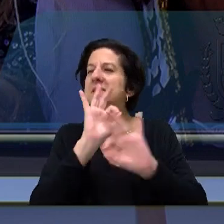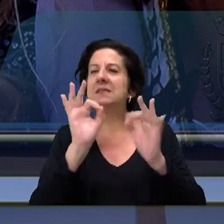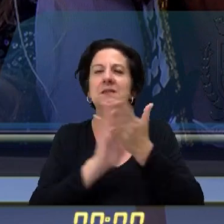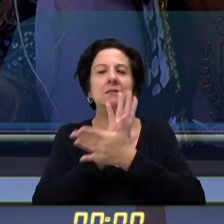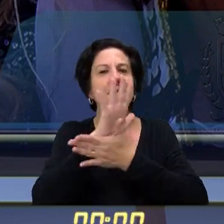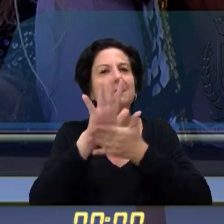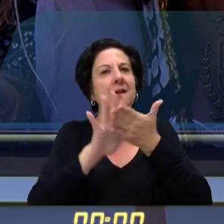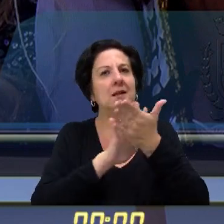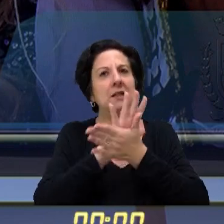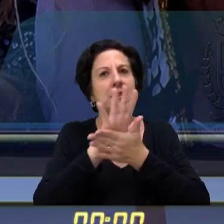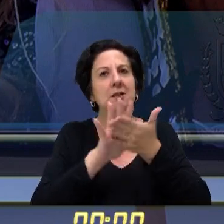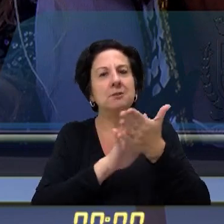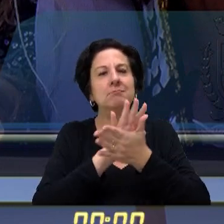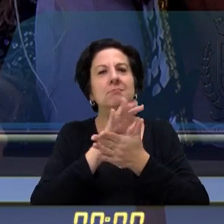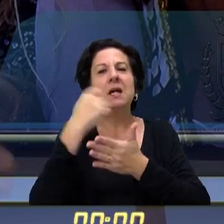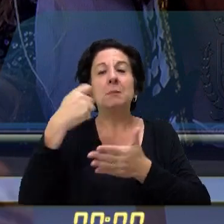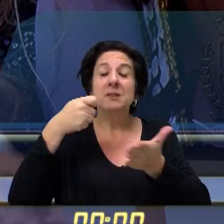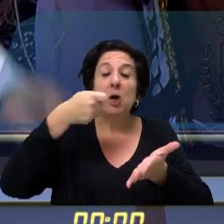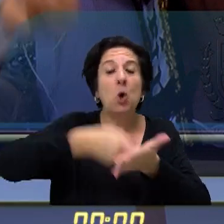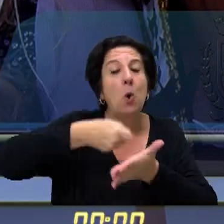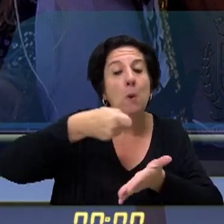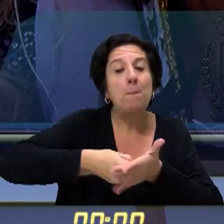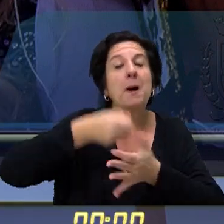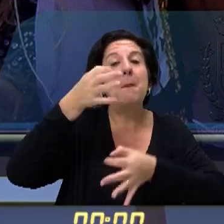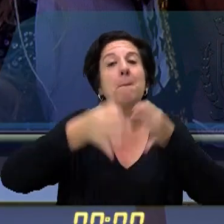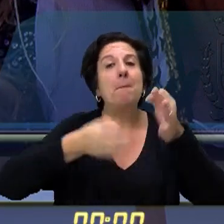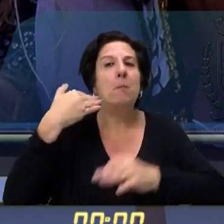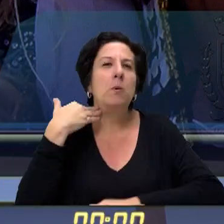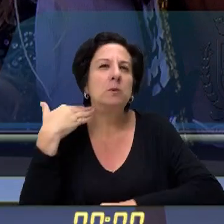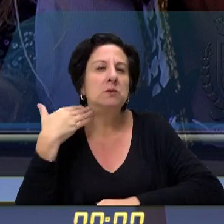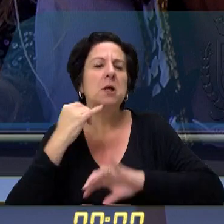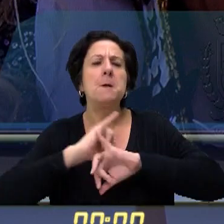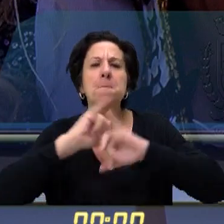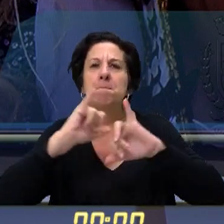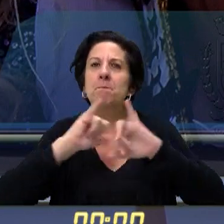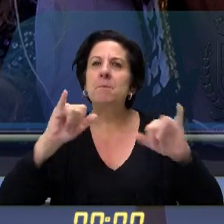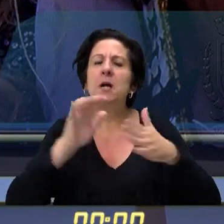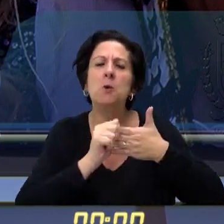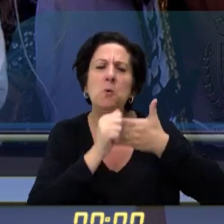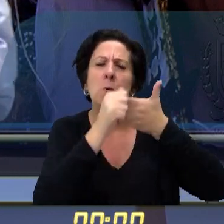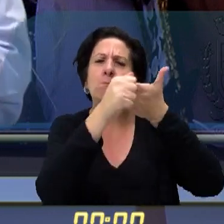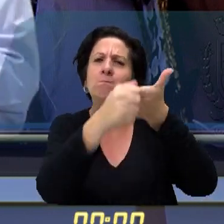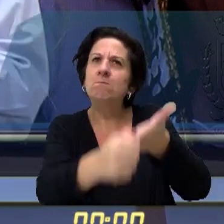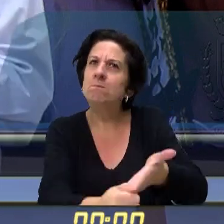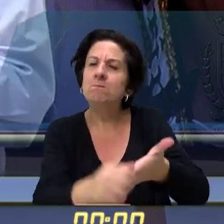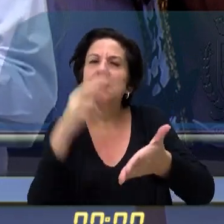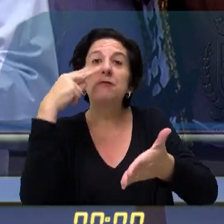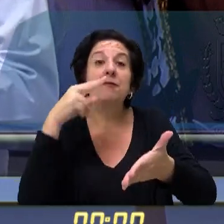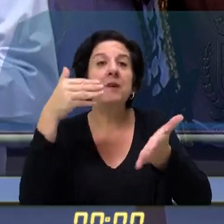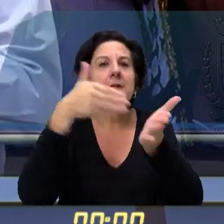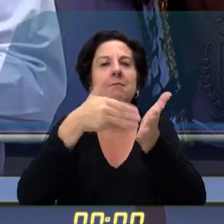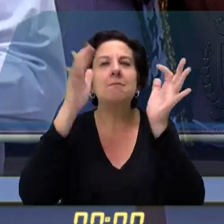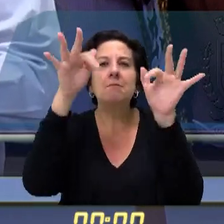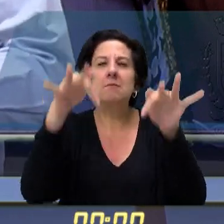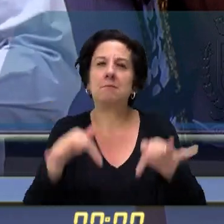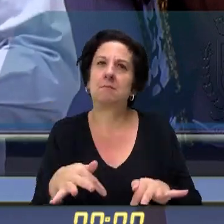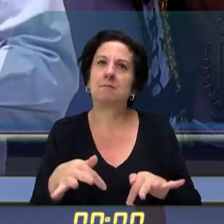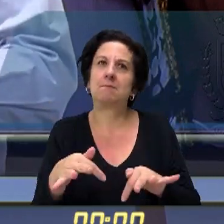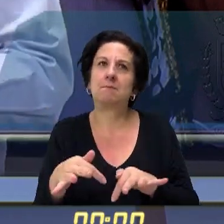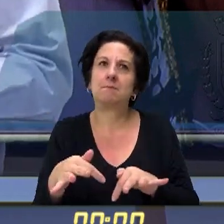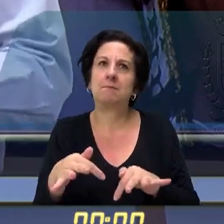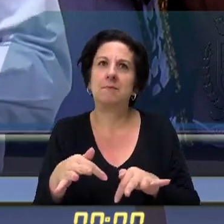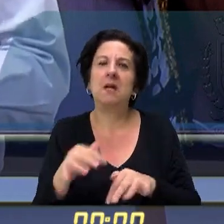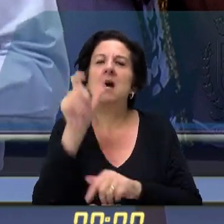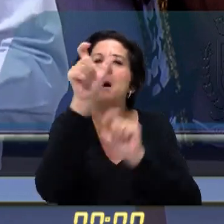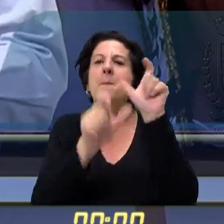Priscila e Nicole, tem que cobrar da promotoria, tem que cobrar da imprensa e acompanhar esses casos até o fim, para que